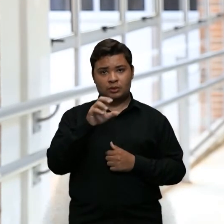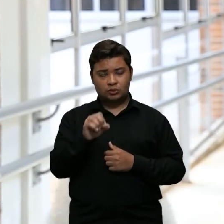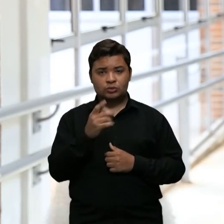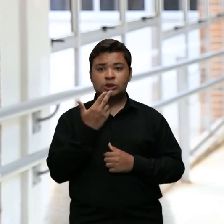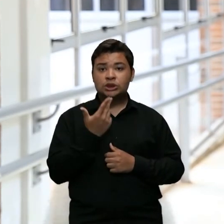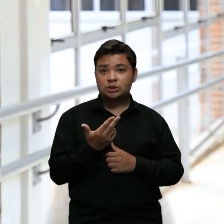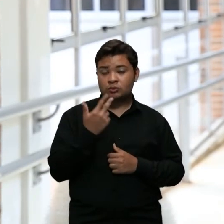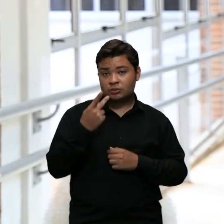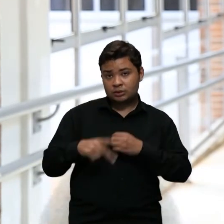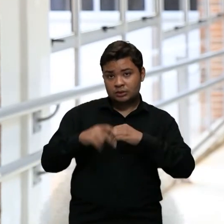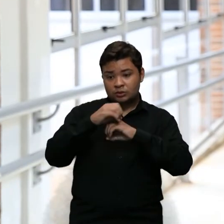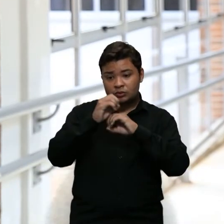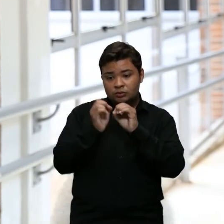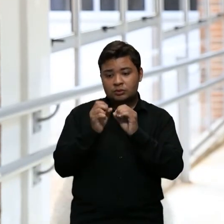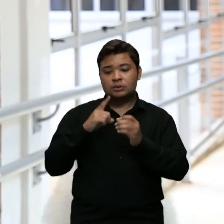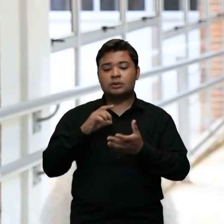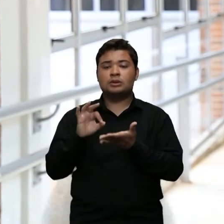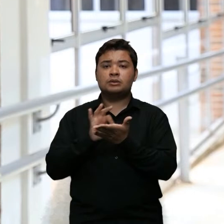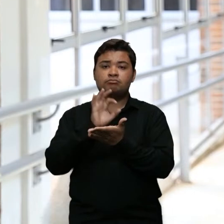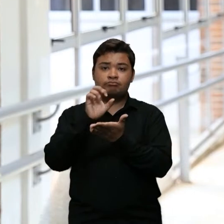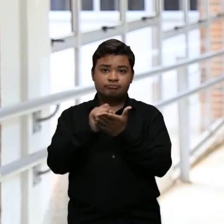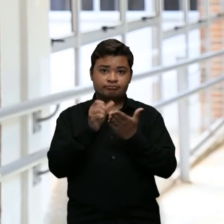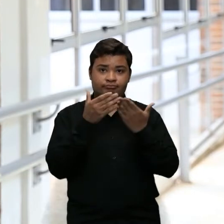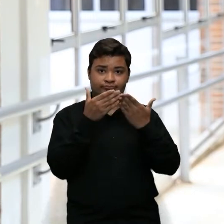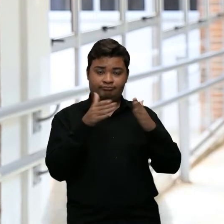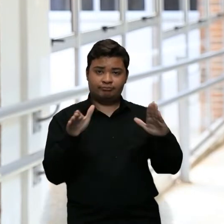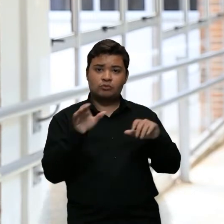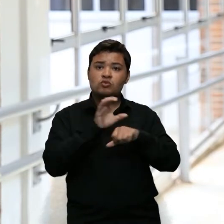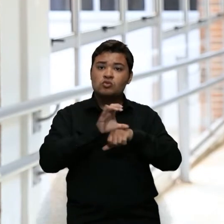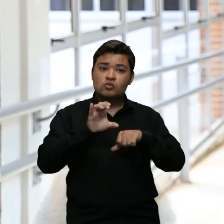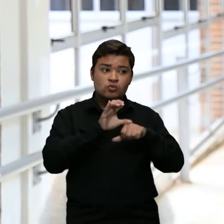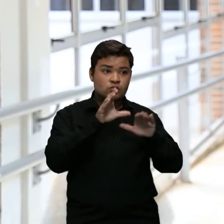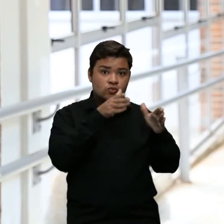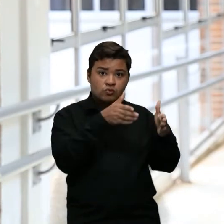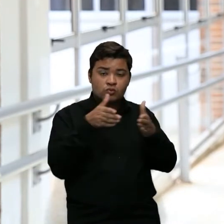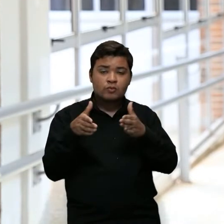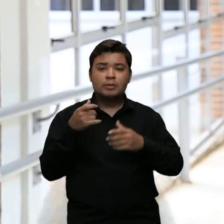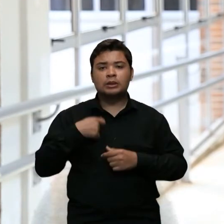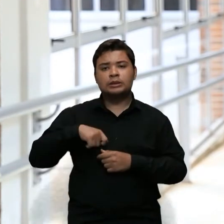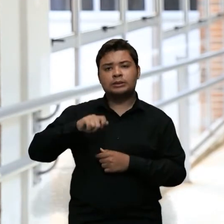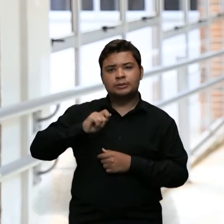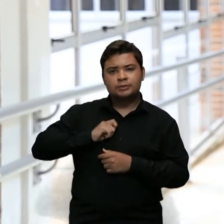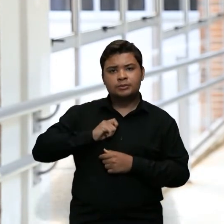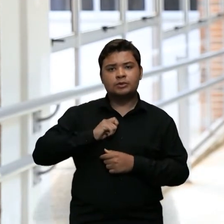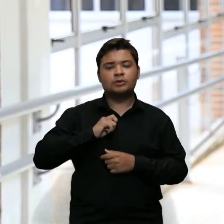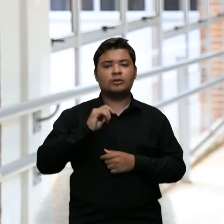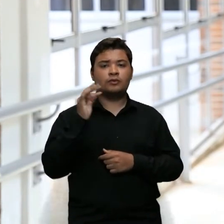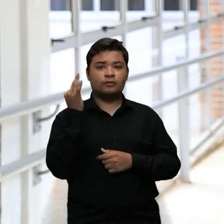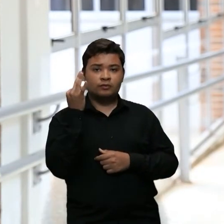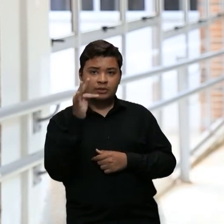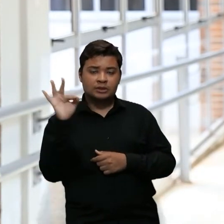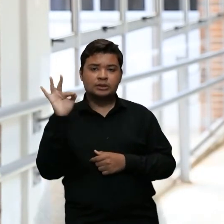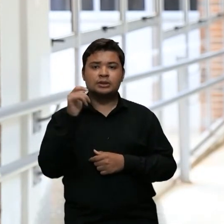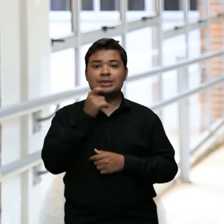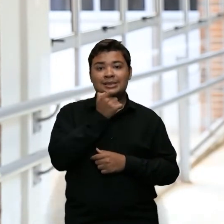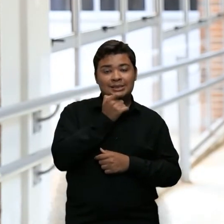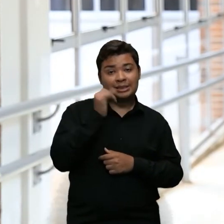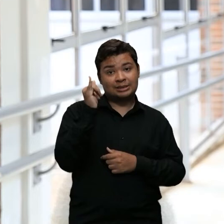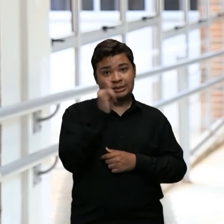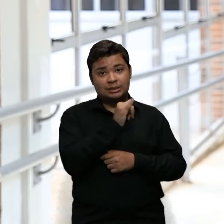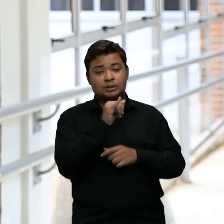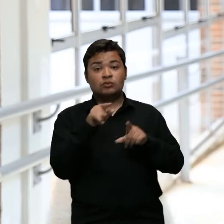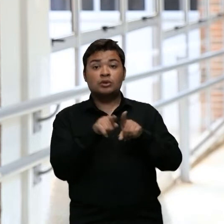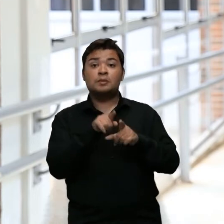com inscrições abertas para cursos específicos em espanhol, francês, inglês, italiano e